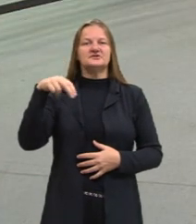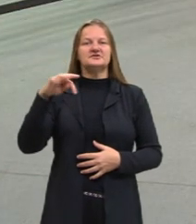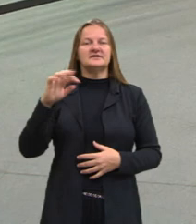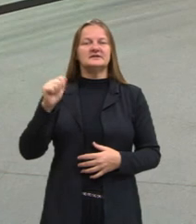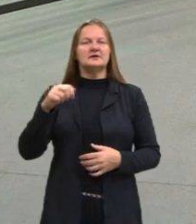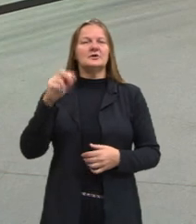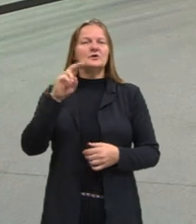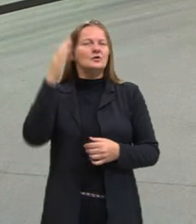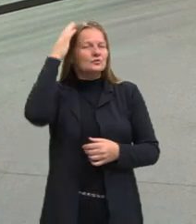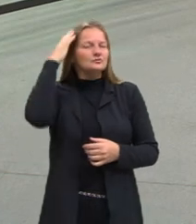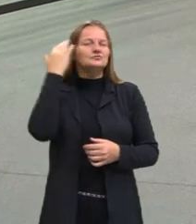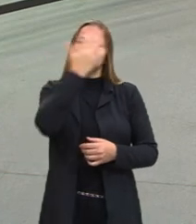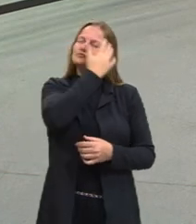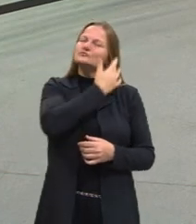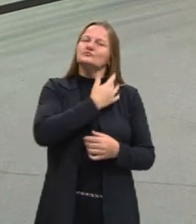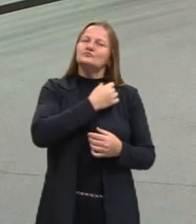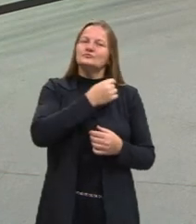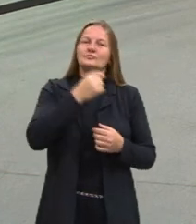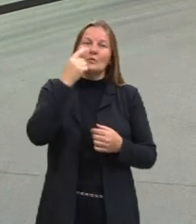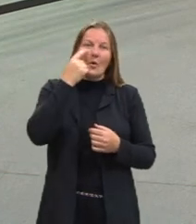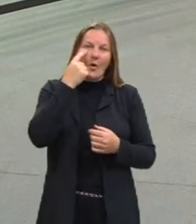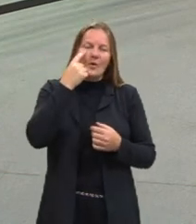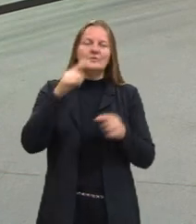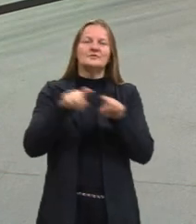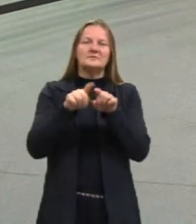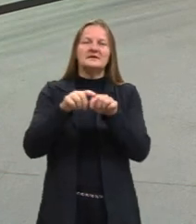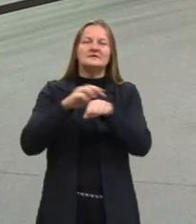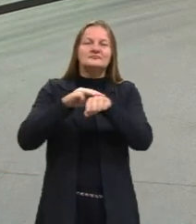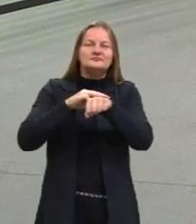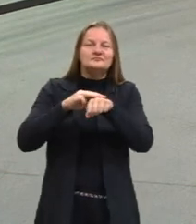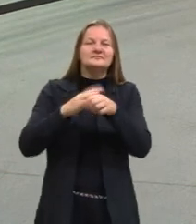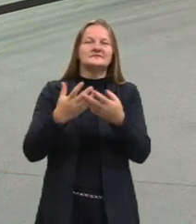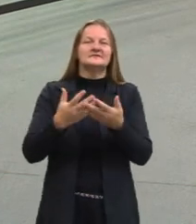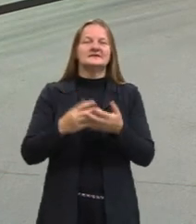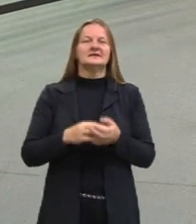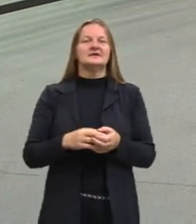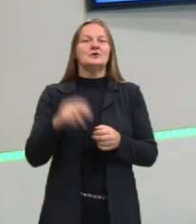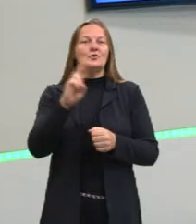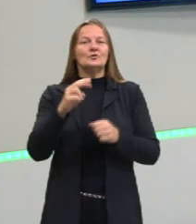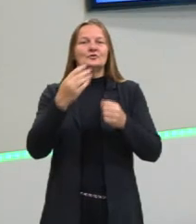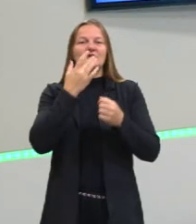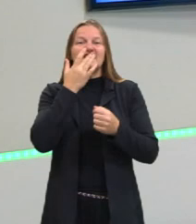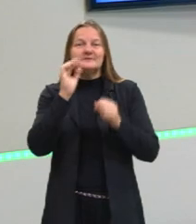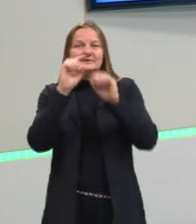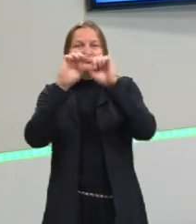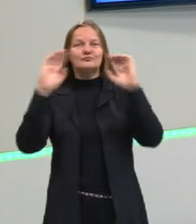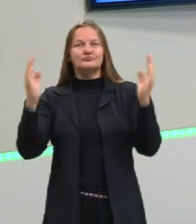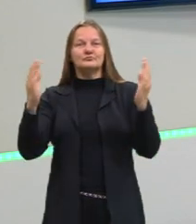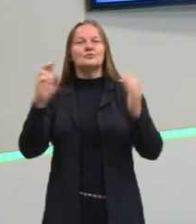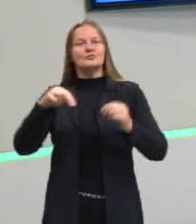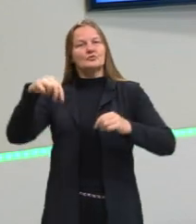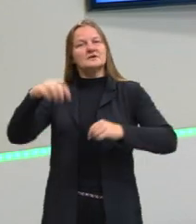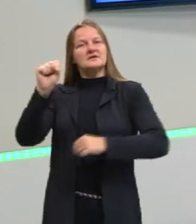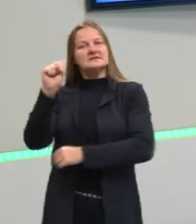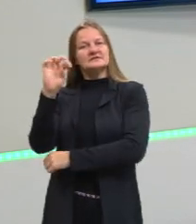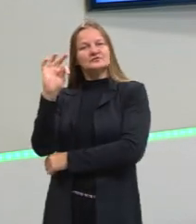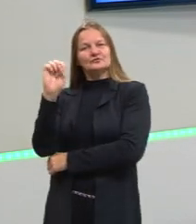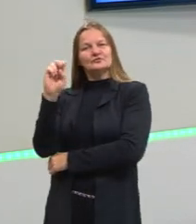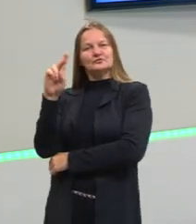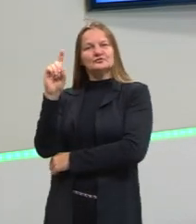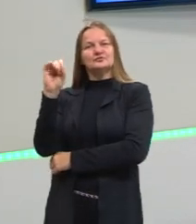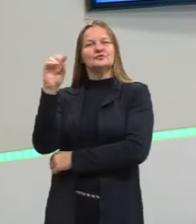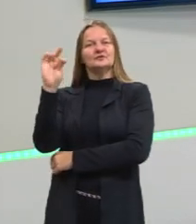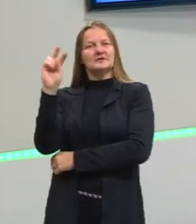castanhos a aqui no estúdio e o meu utilizo um quadro branco onde são exibidos os